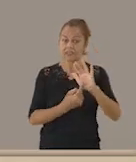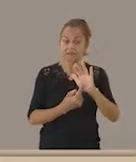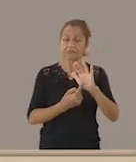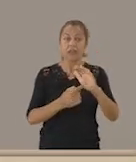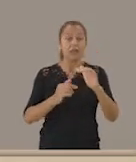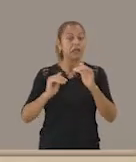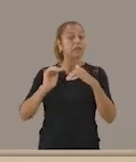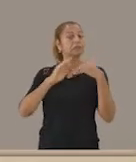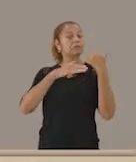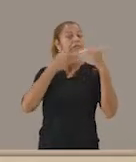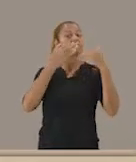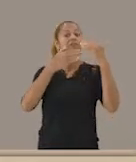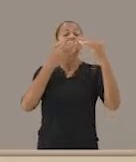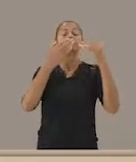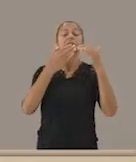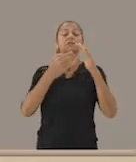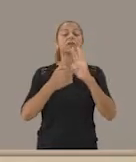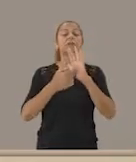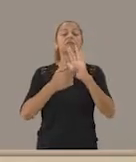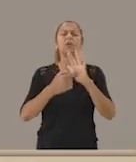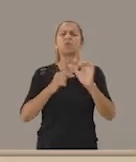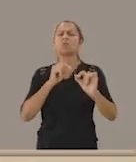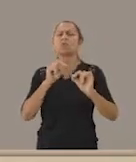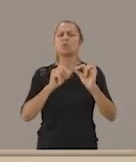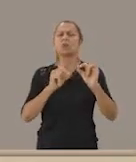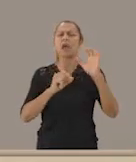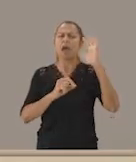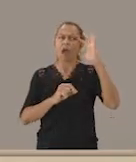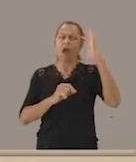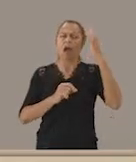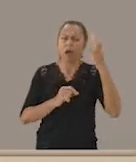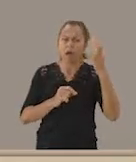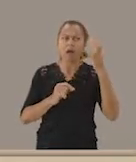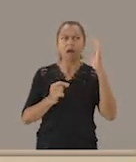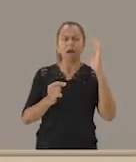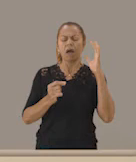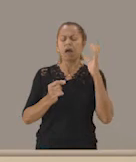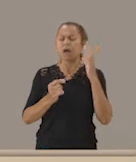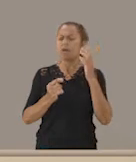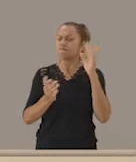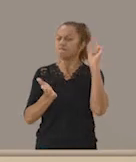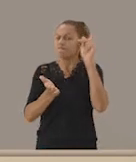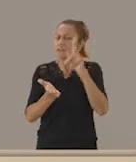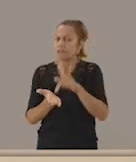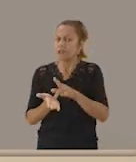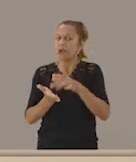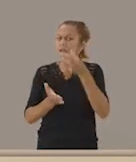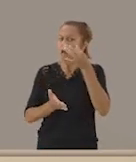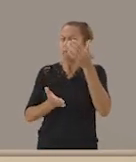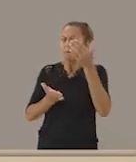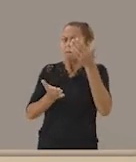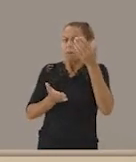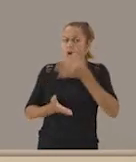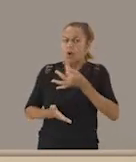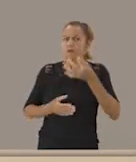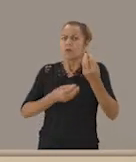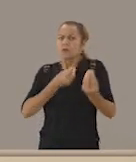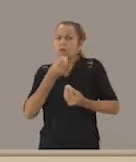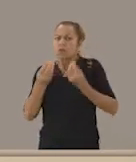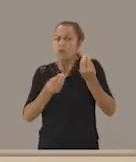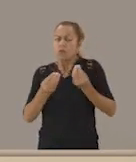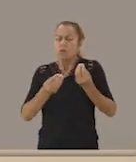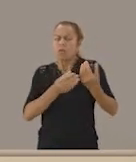desenvolvimento é a situação e exposição dos dados verídicos que comprovem como transcorreram